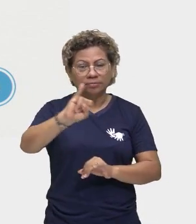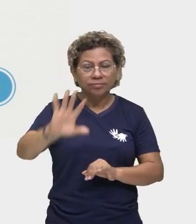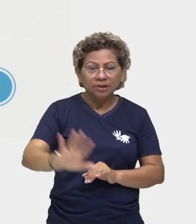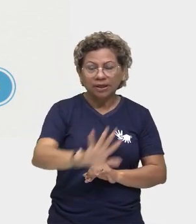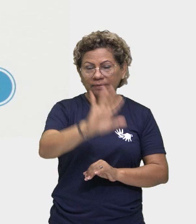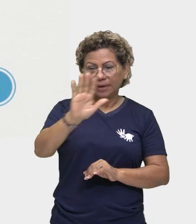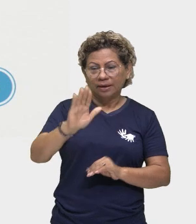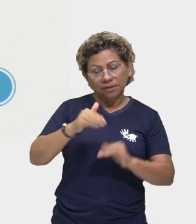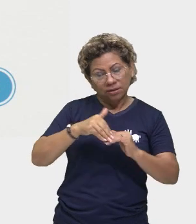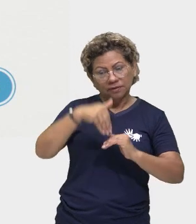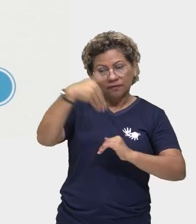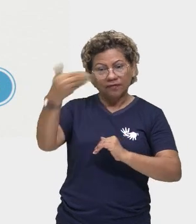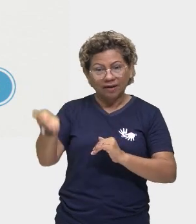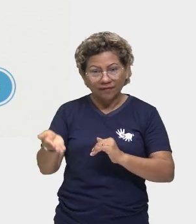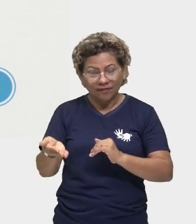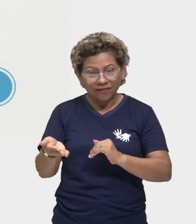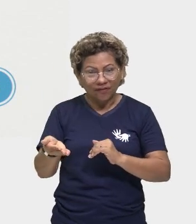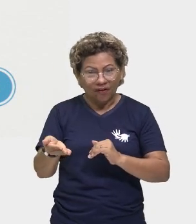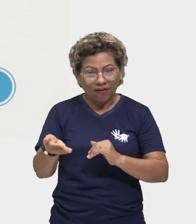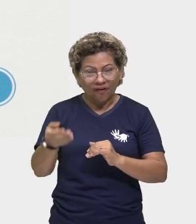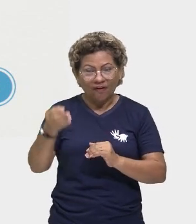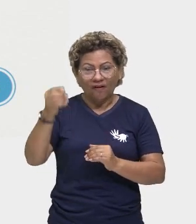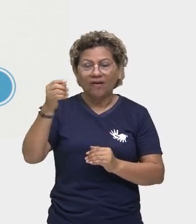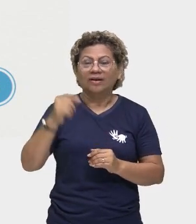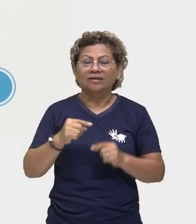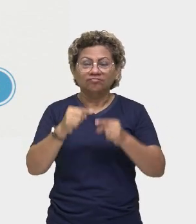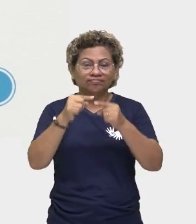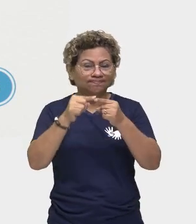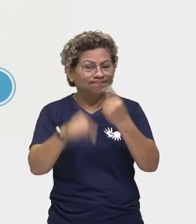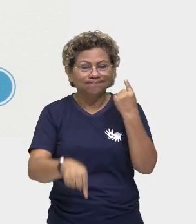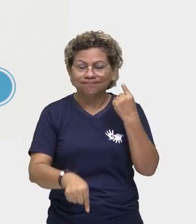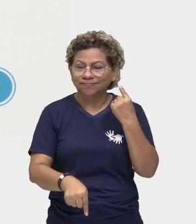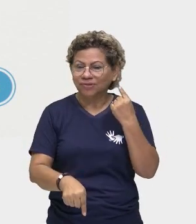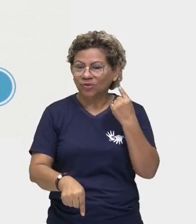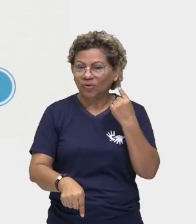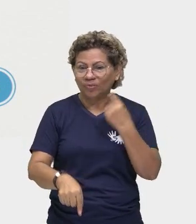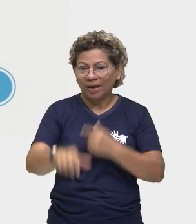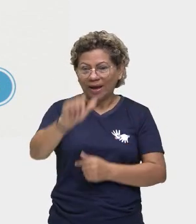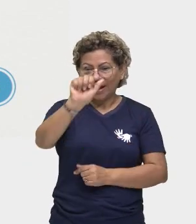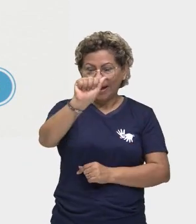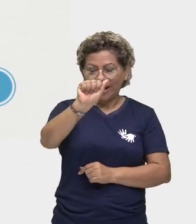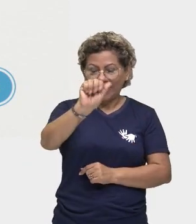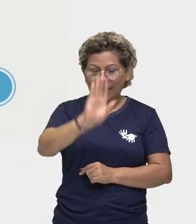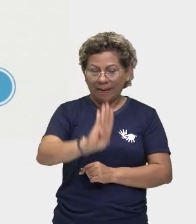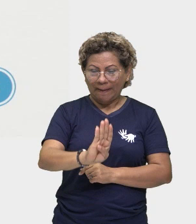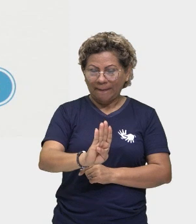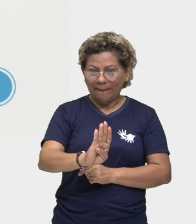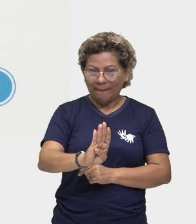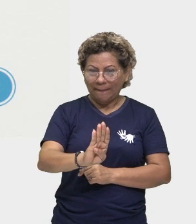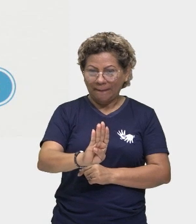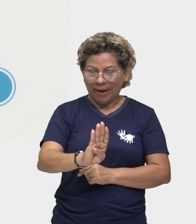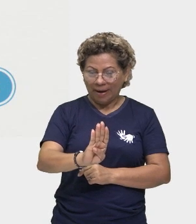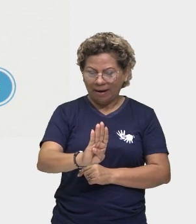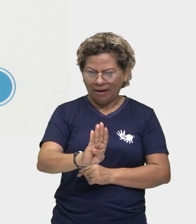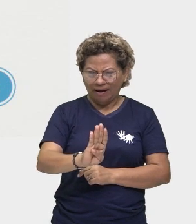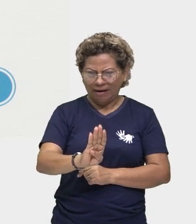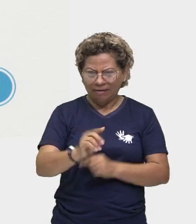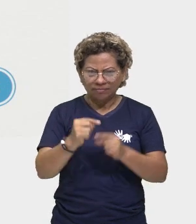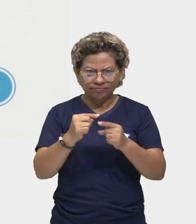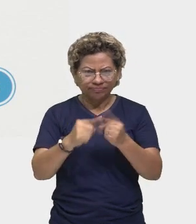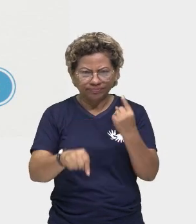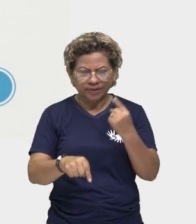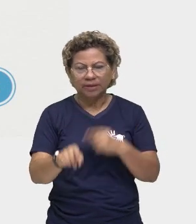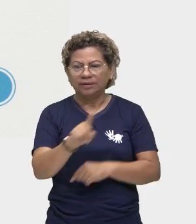AB nós observarmos que nem todos os pontos do segmento AB pertencem